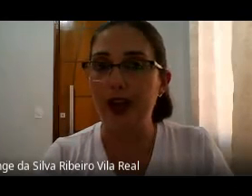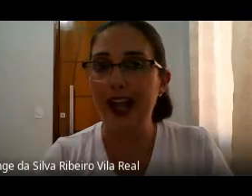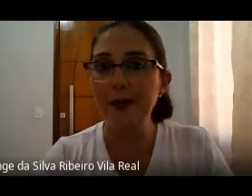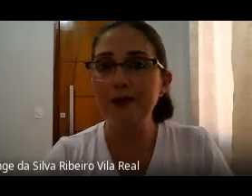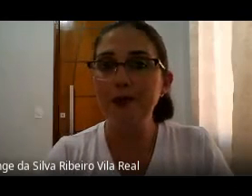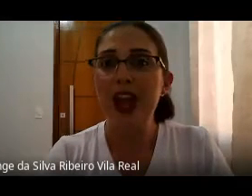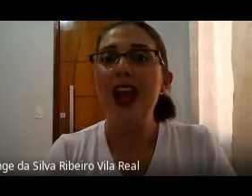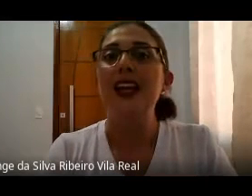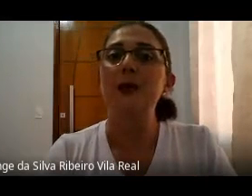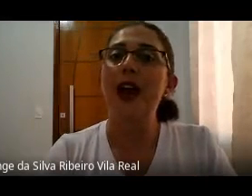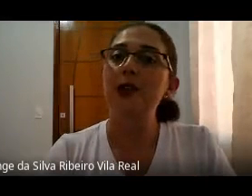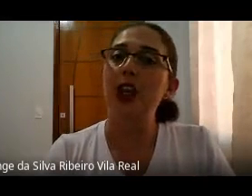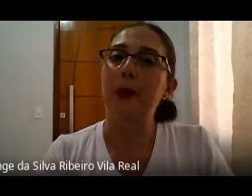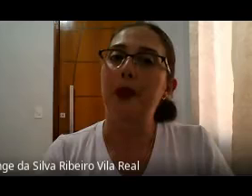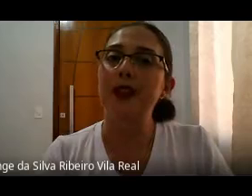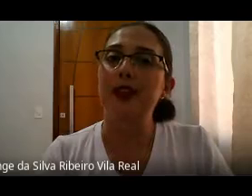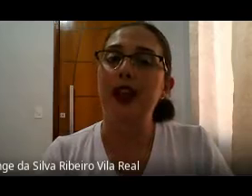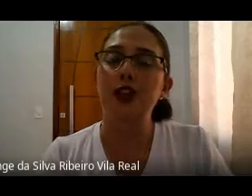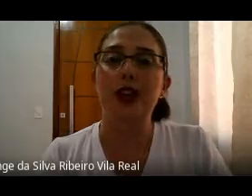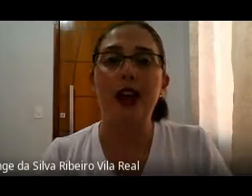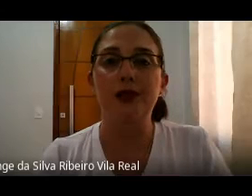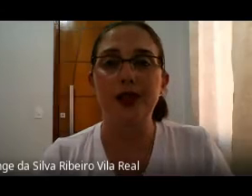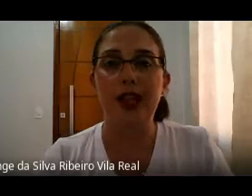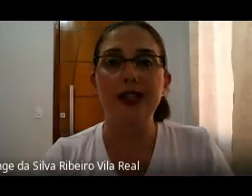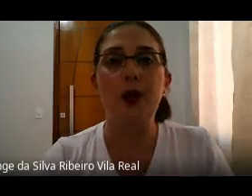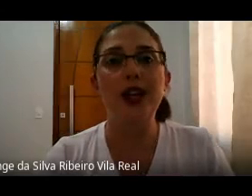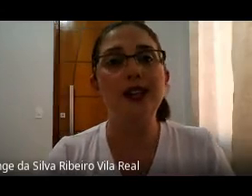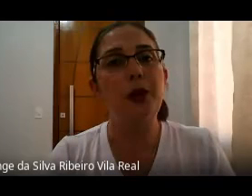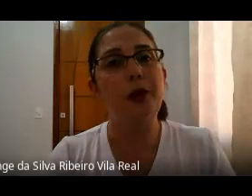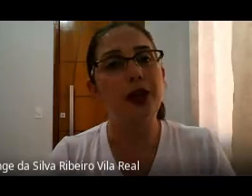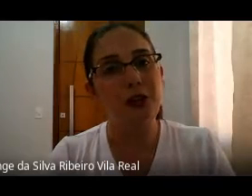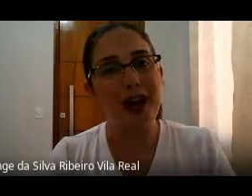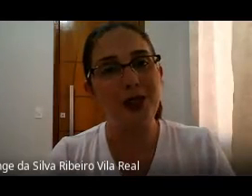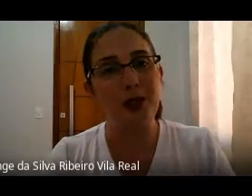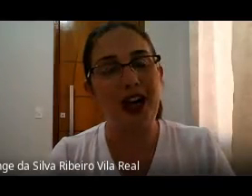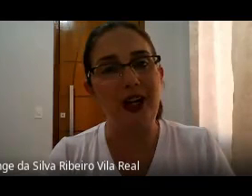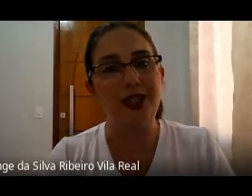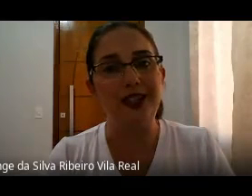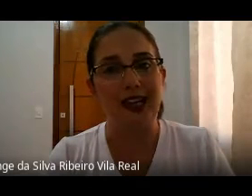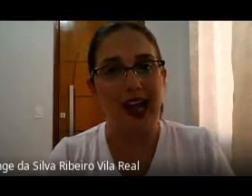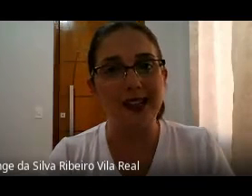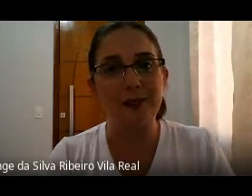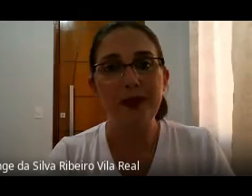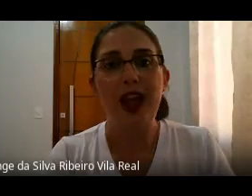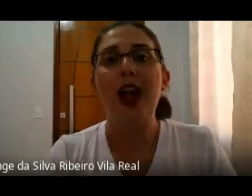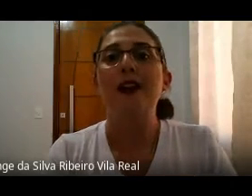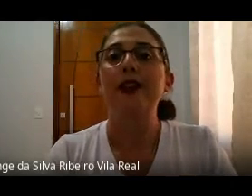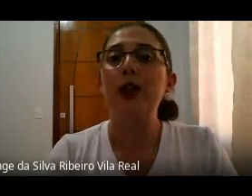diálogo, ok? Espero que eu possa ter ajudado vocês a conhecer um pouquinho mais sobre a língua de